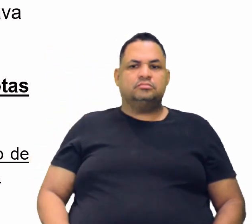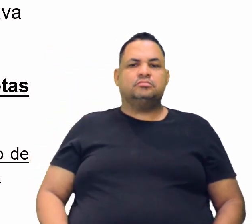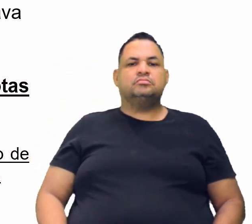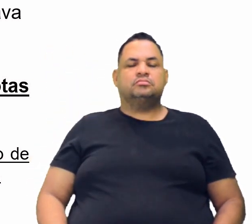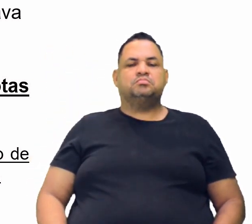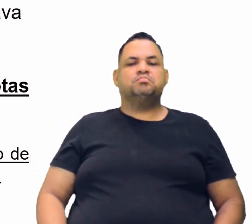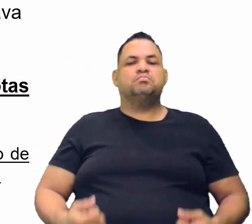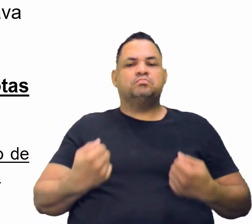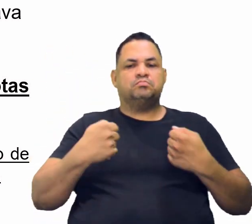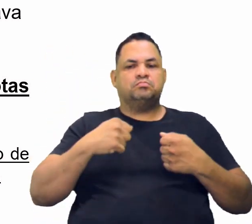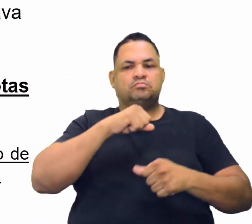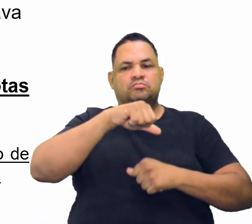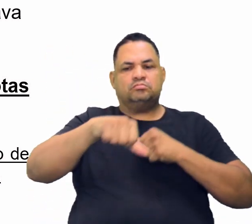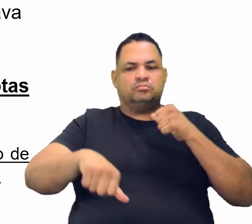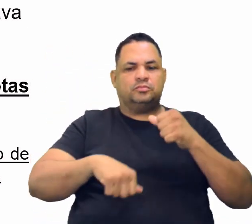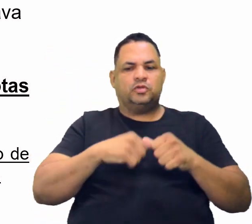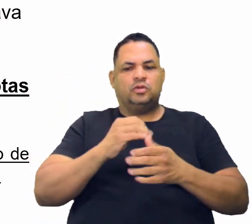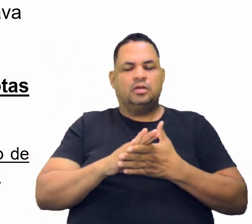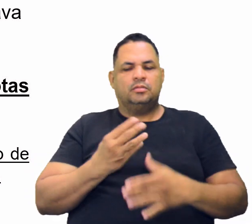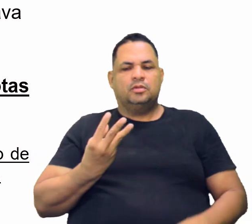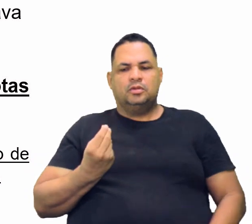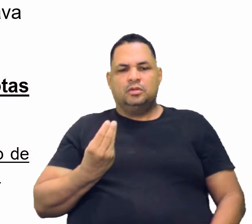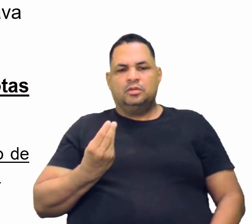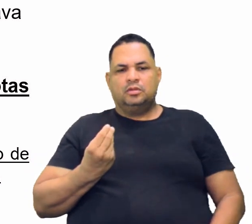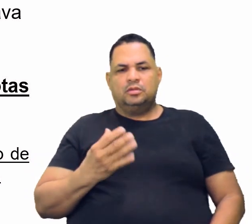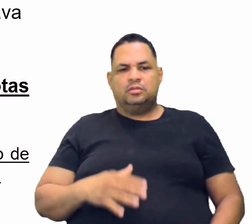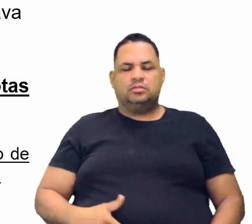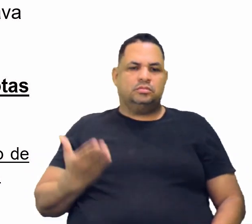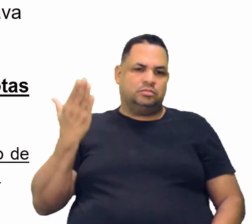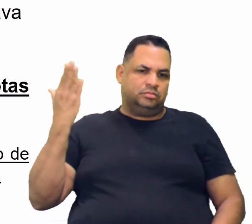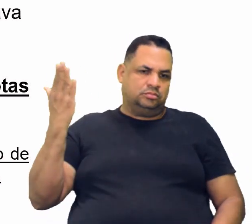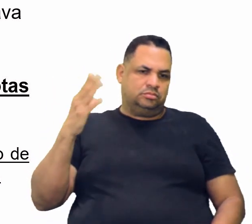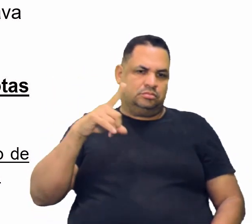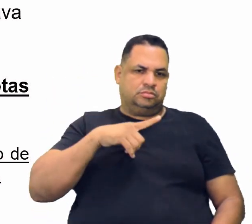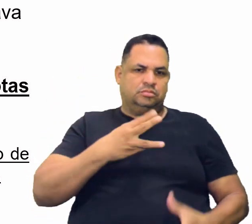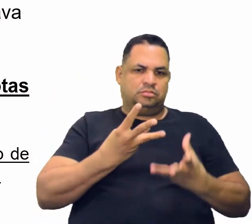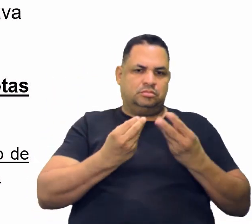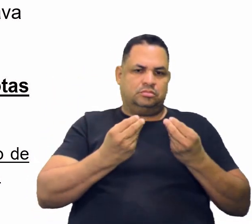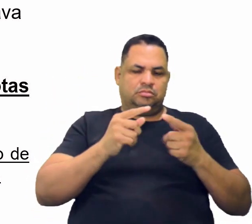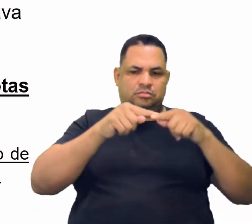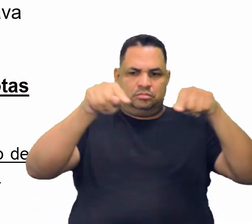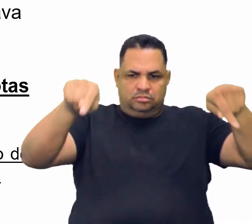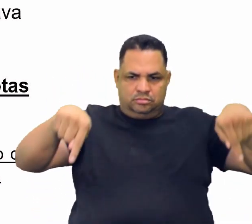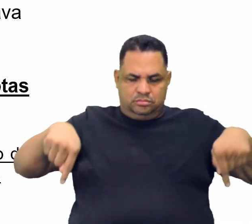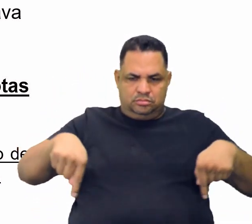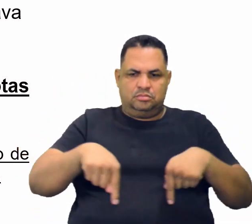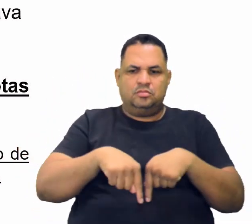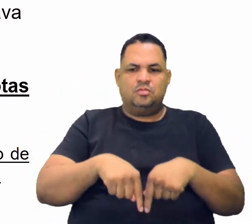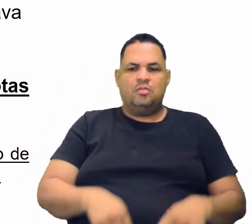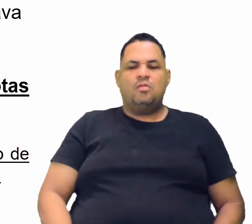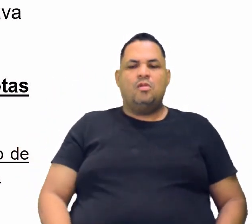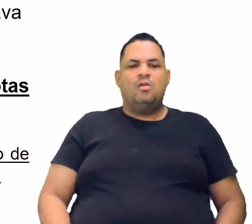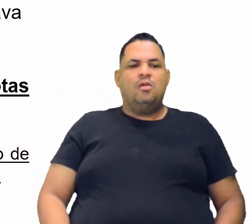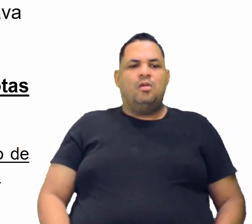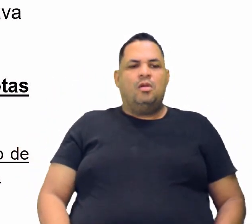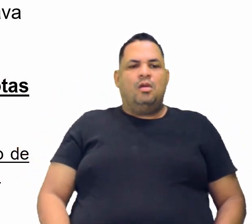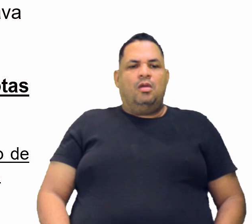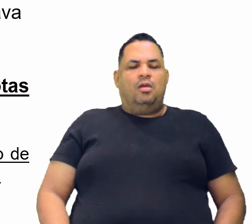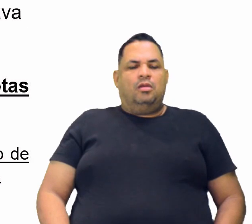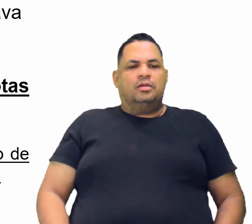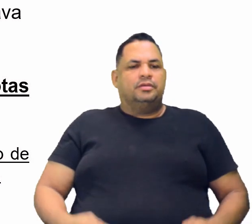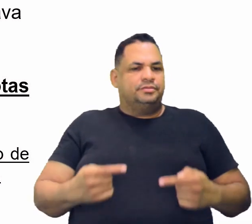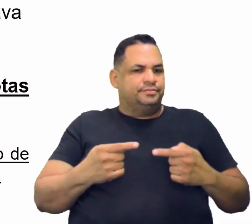sim iria para o plural, ó. Existem muitas pessoas na sala. Tá aqui, ó. Fazendo